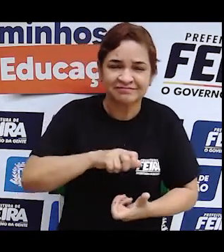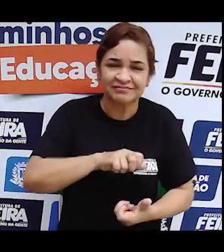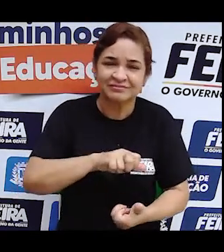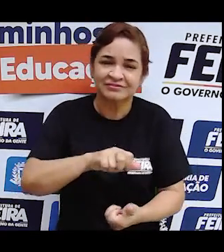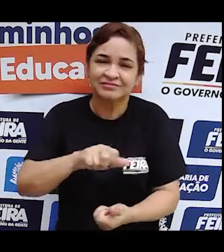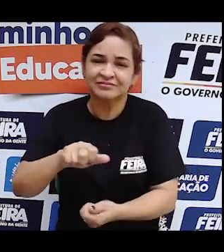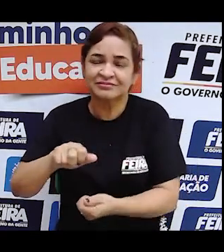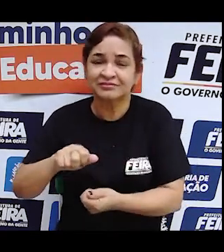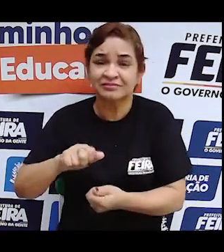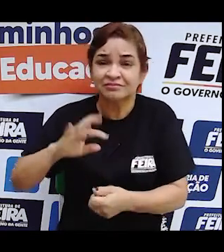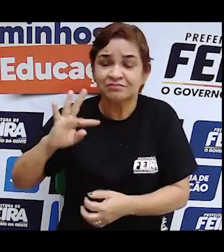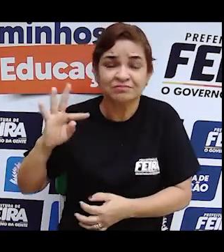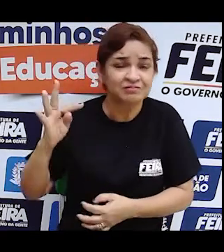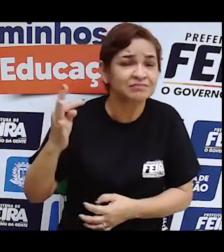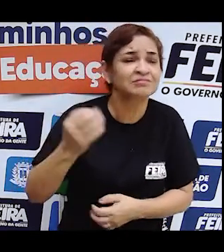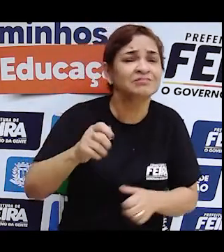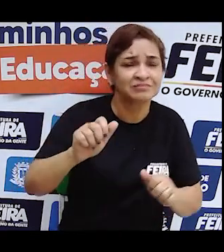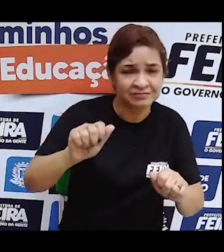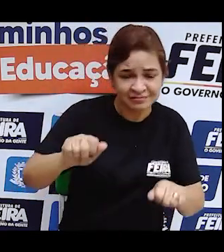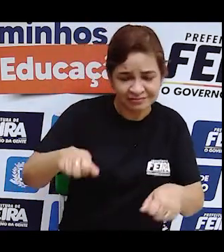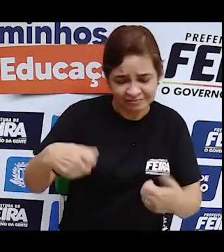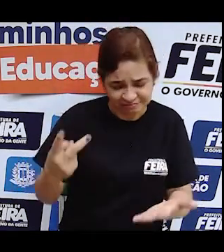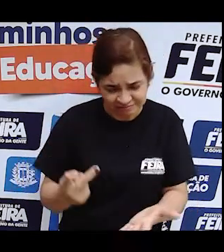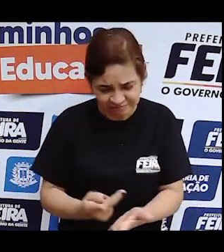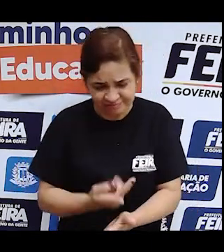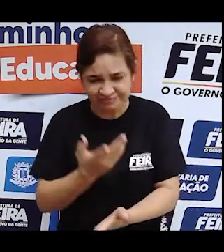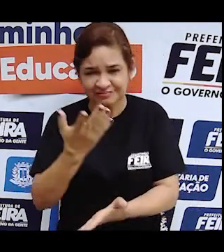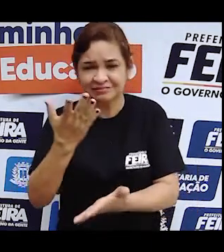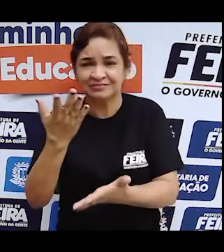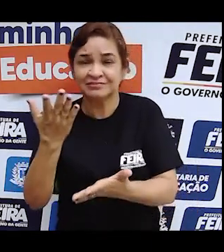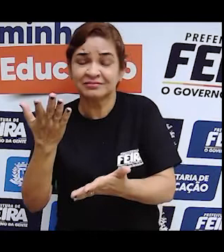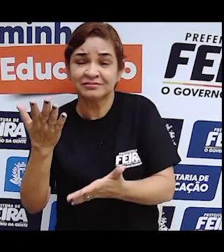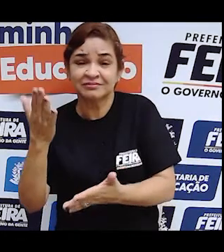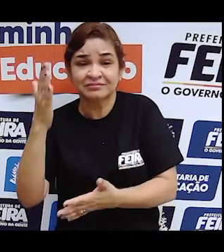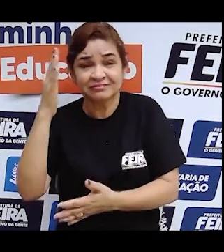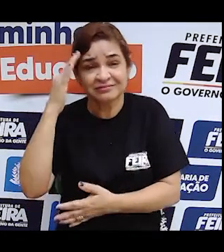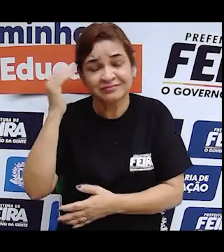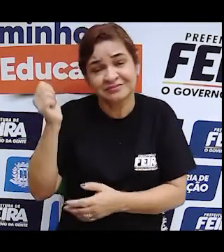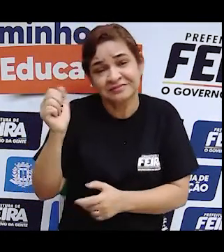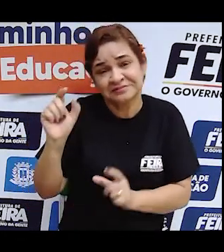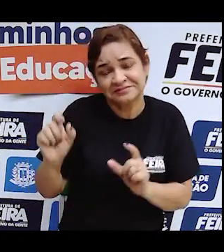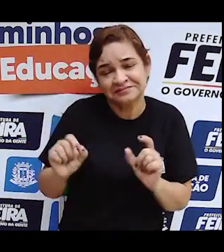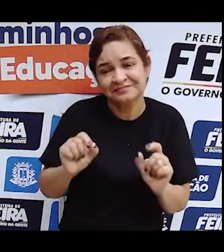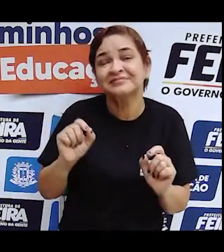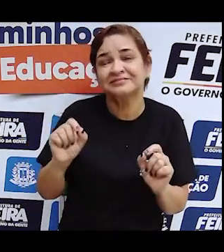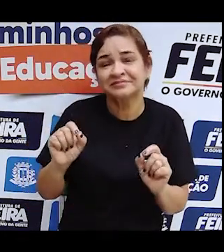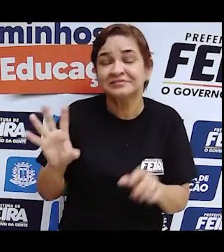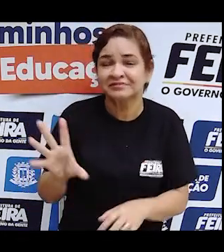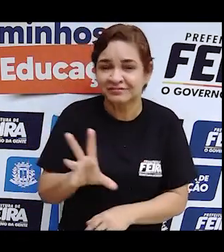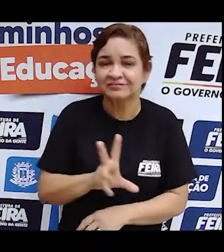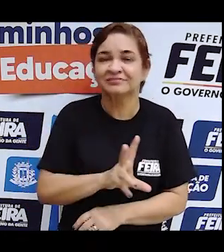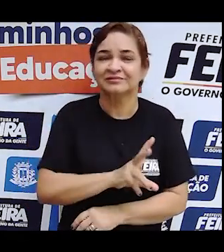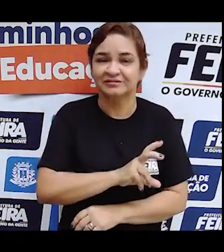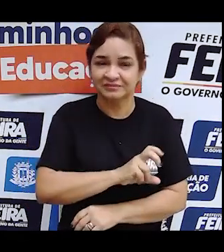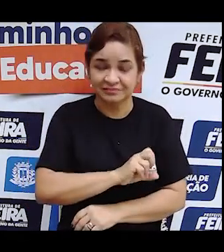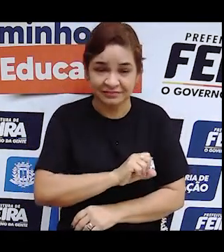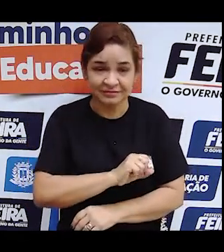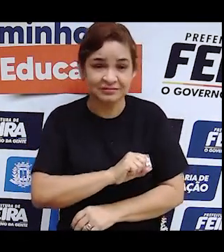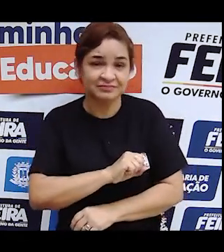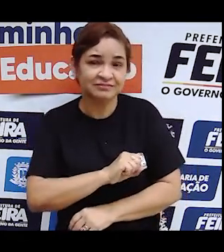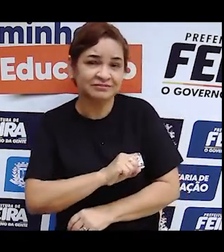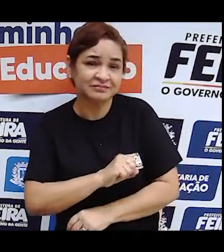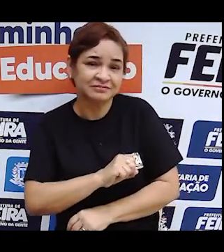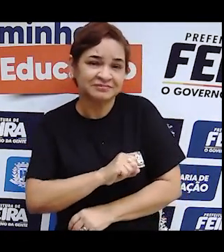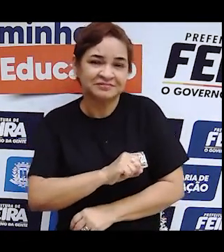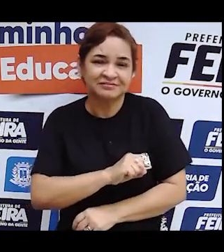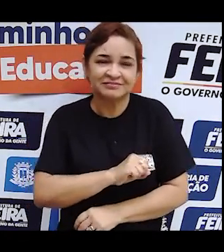em cima dele tudo vale. Quem sabe isso quer dizer amor,